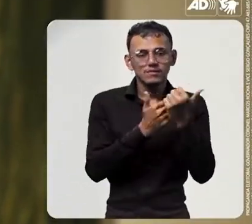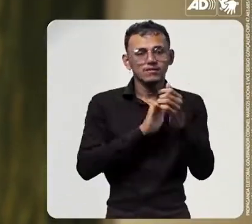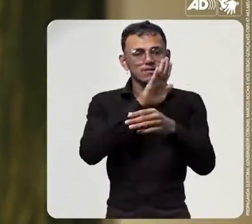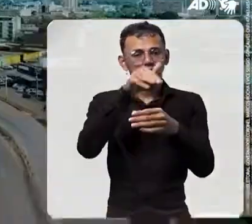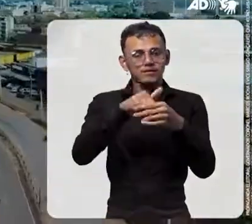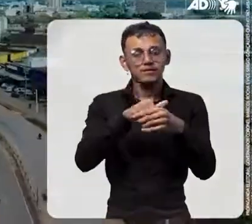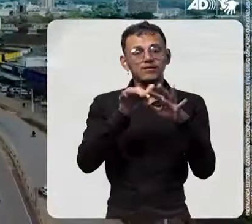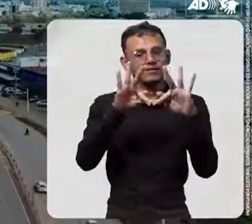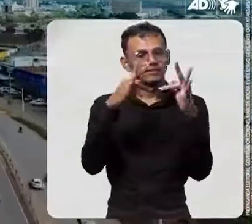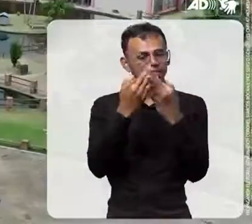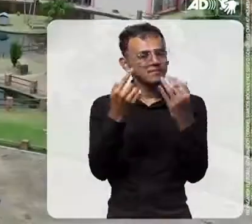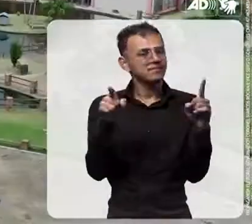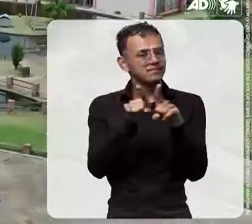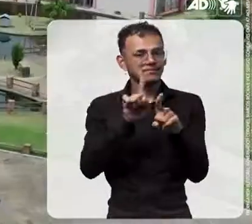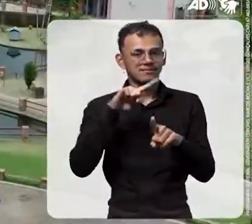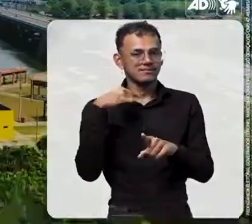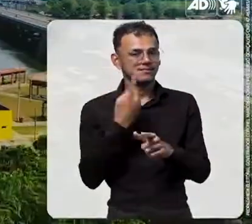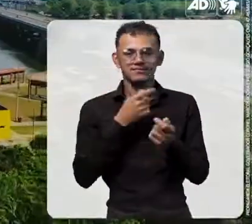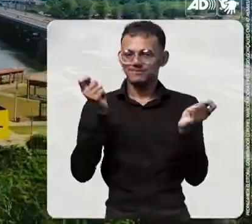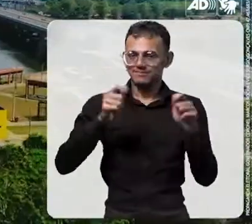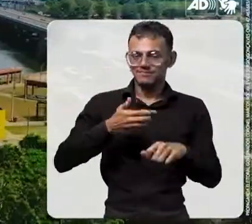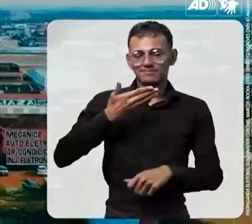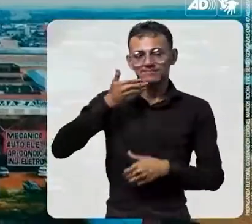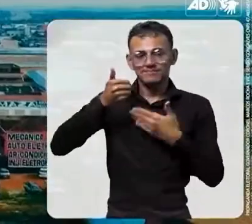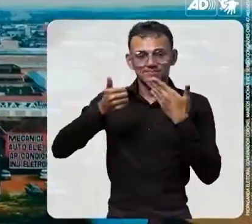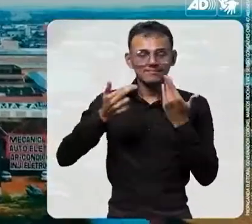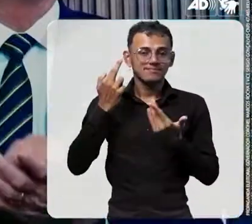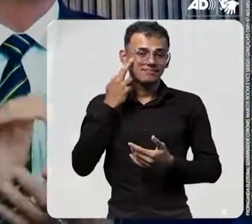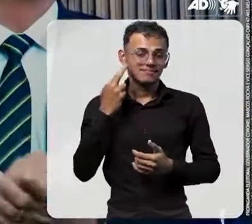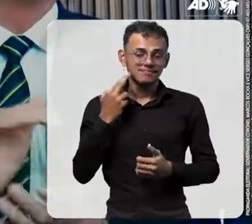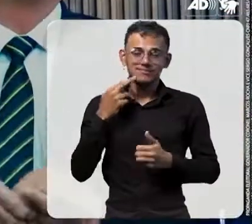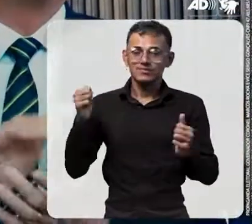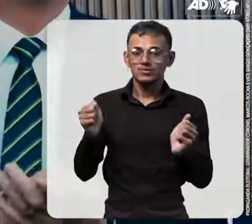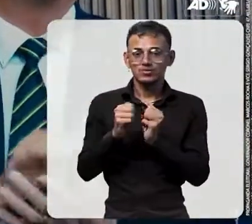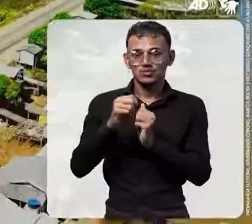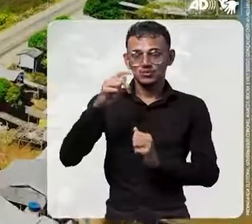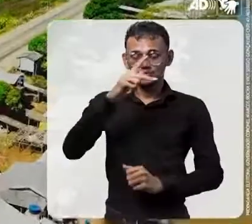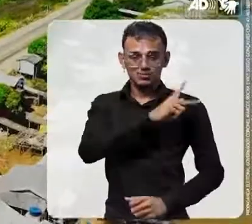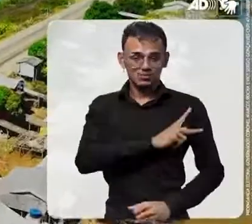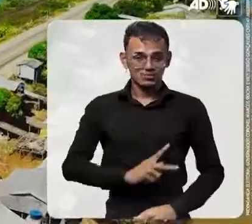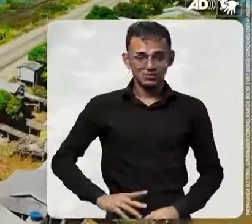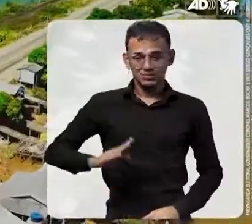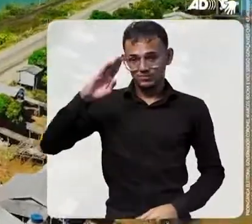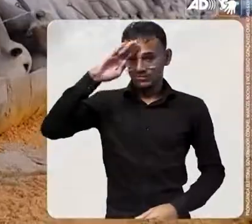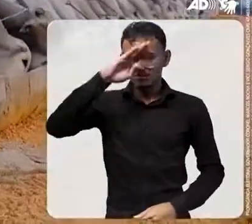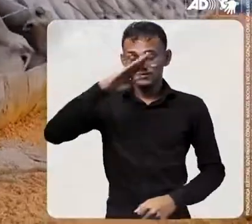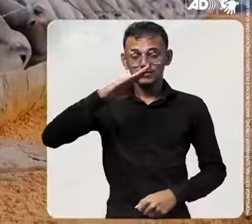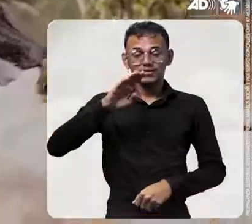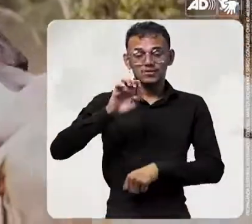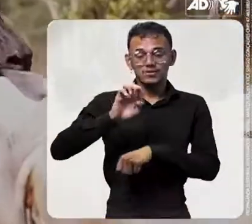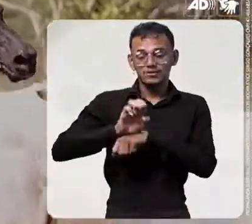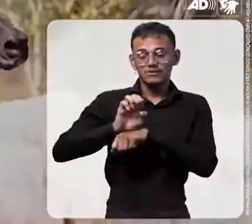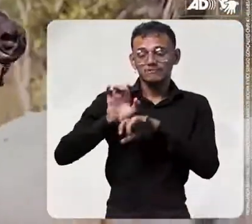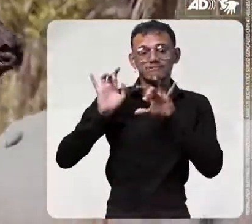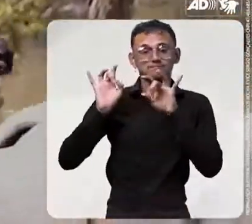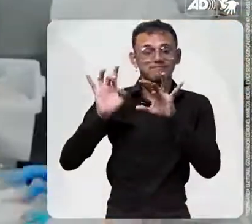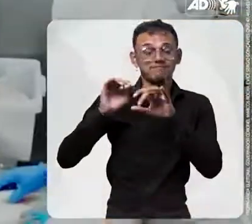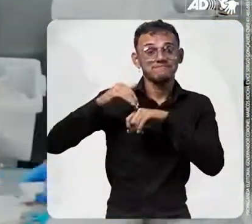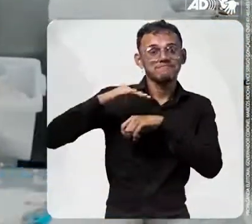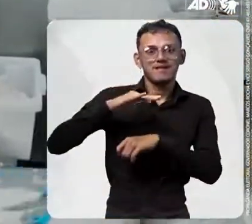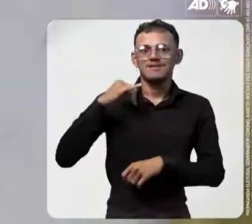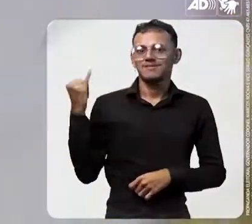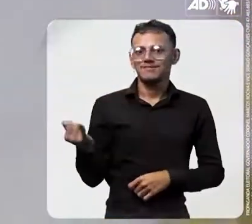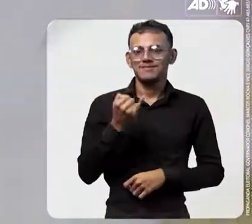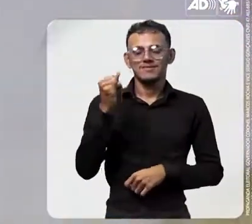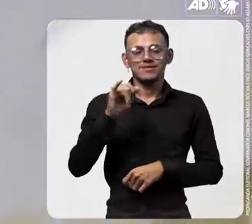suas famílias, para que possamos fazer de Rondônia, junto com o presidente Bolsonaro, um dos estados mais prósperos e de